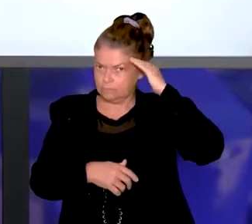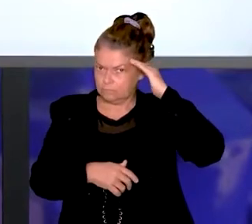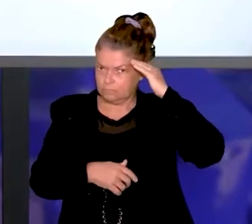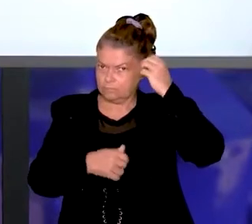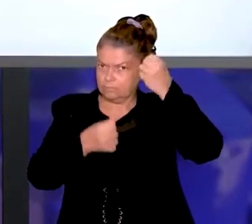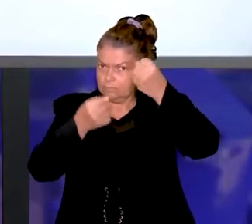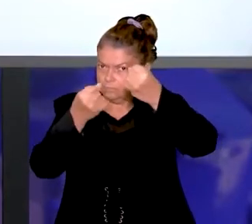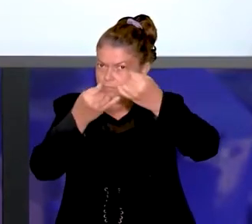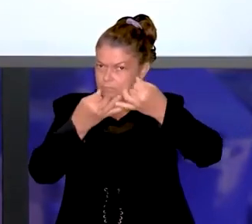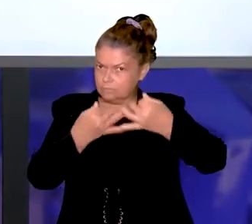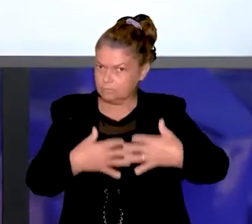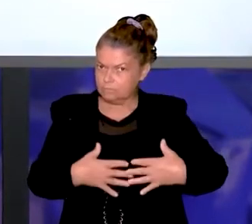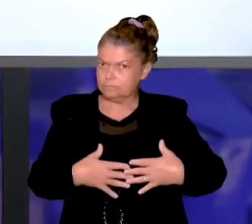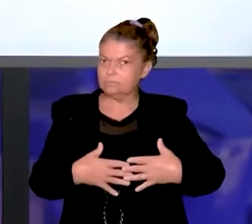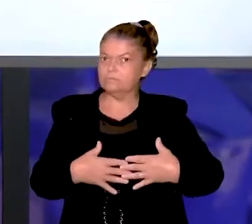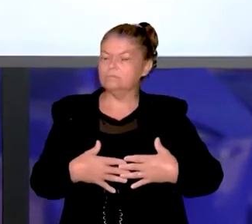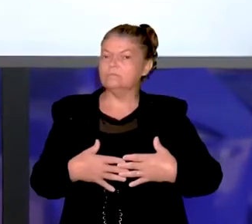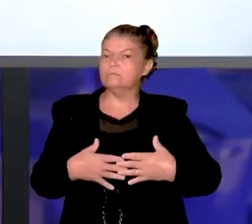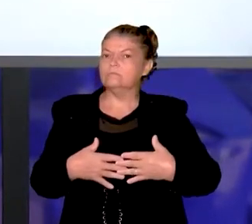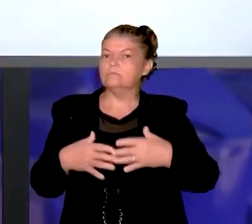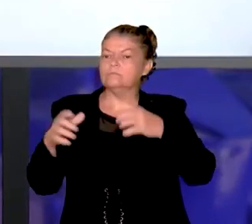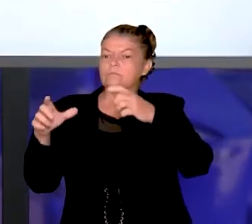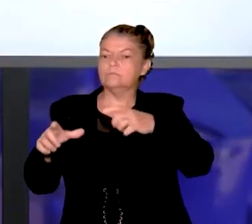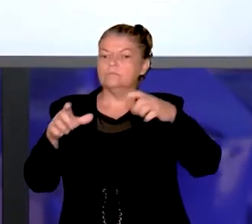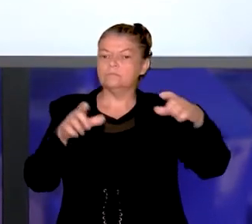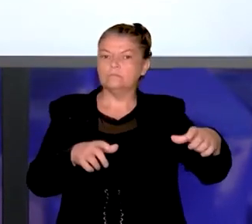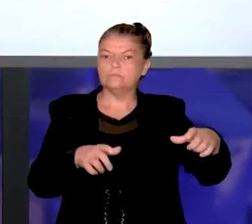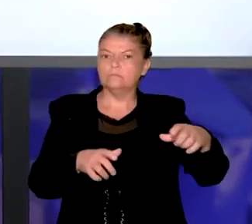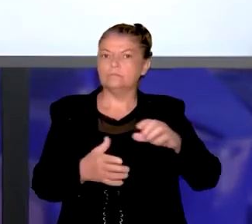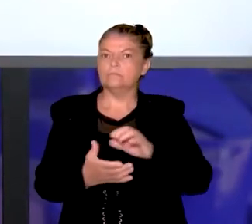de orientação e localização.